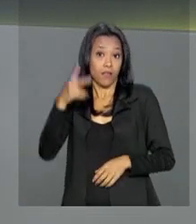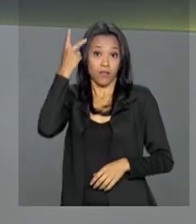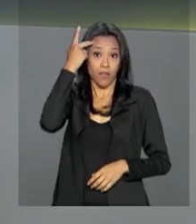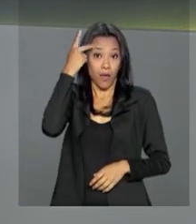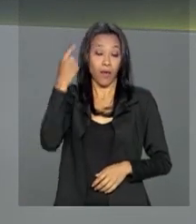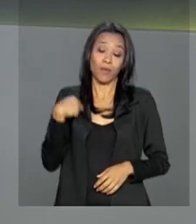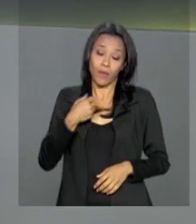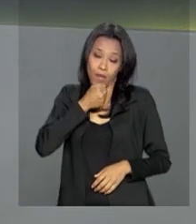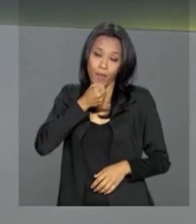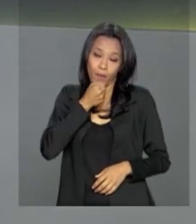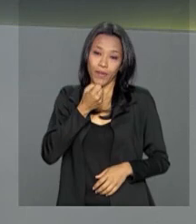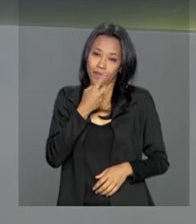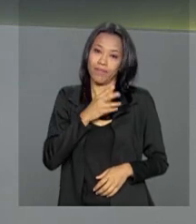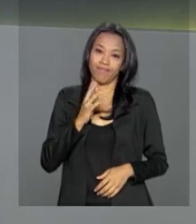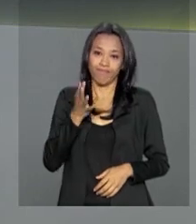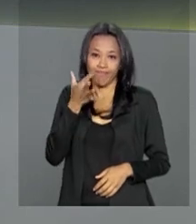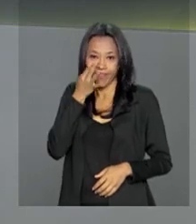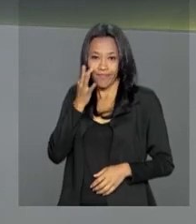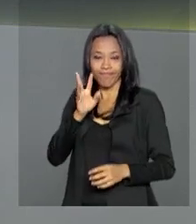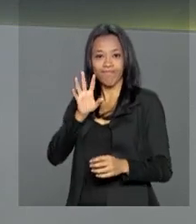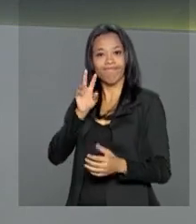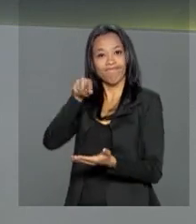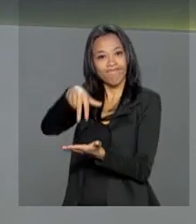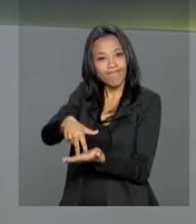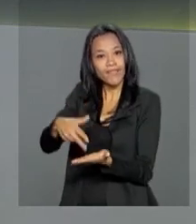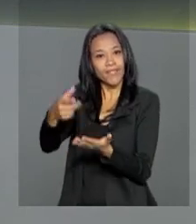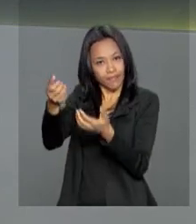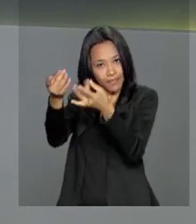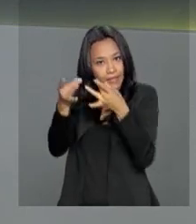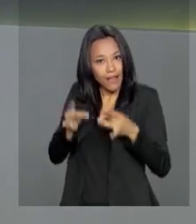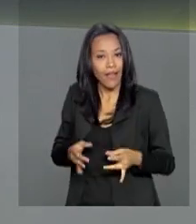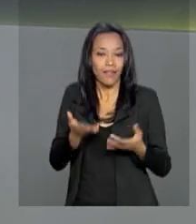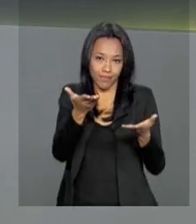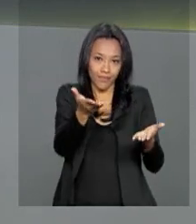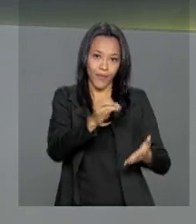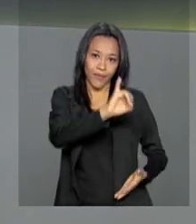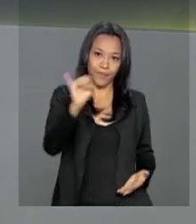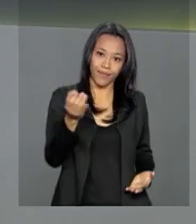Alarcon acompanhou e é para lá que nós vamos ao vivo saber os detalhes com ele. Oi, Leandro.